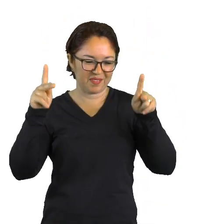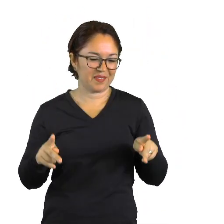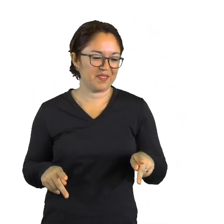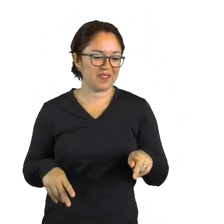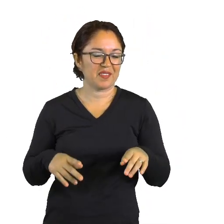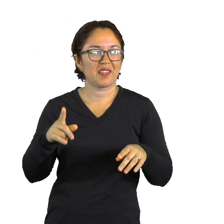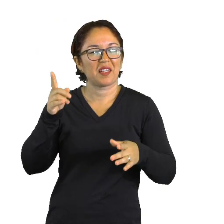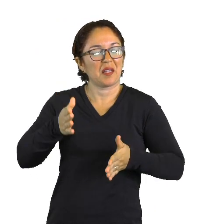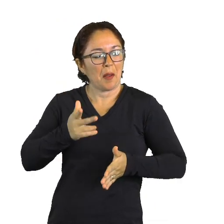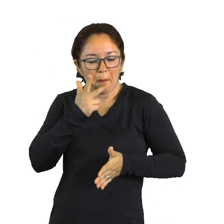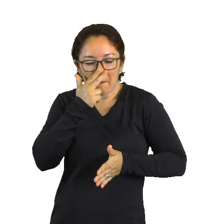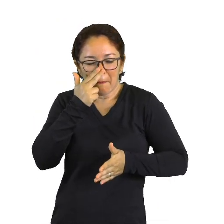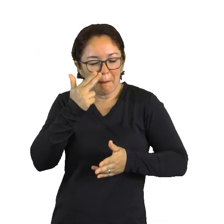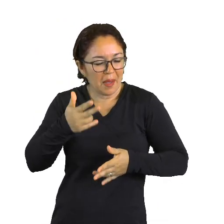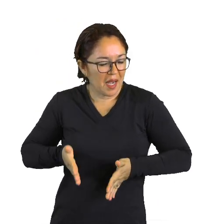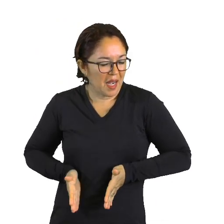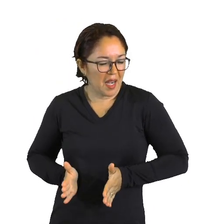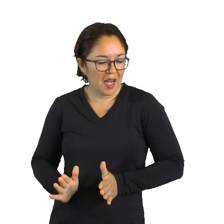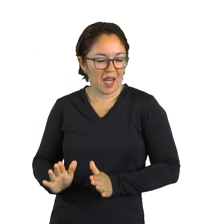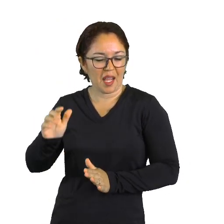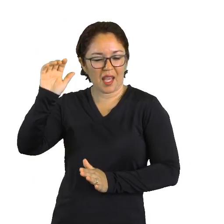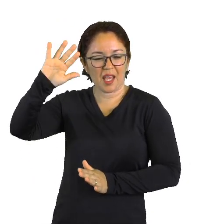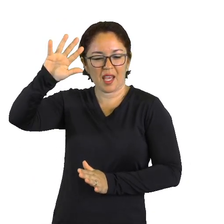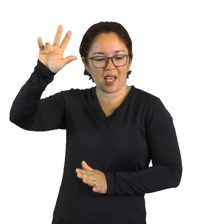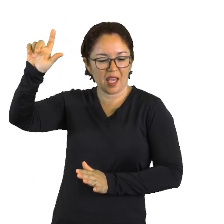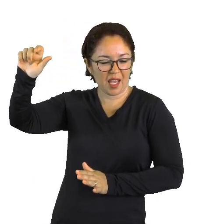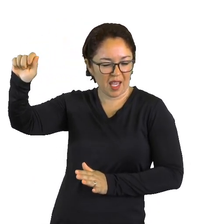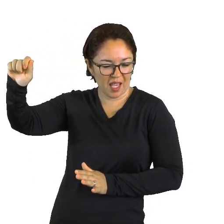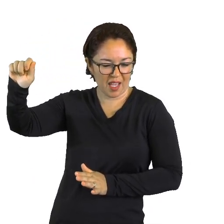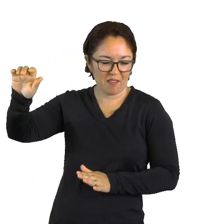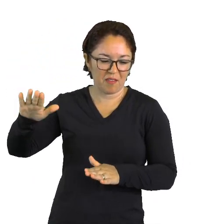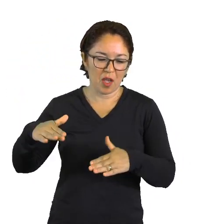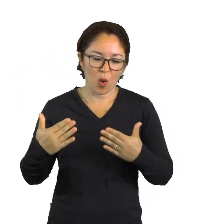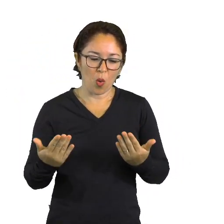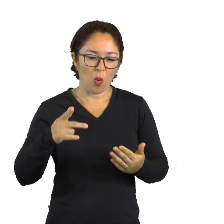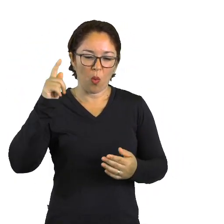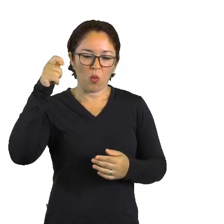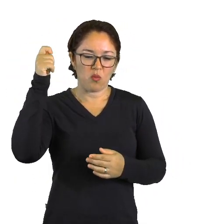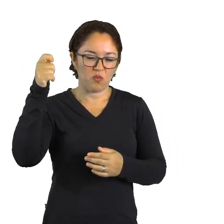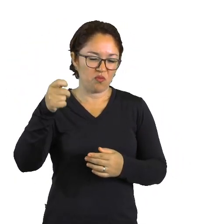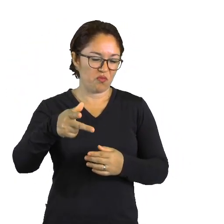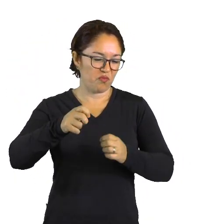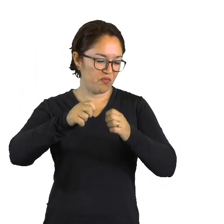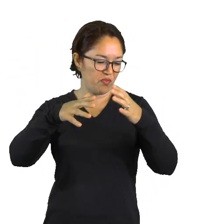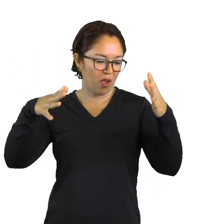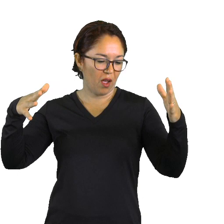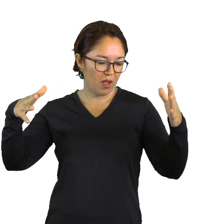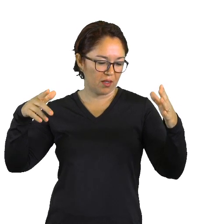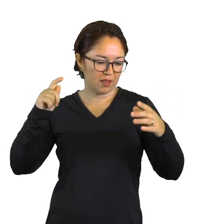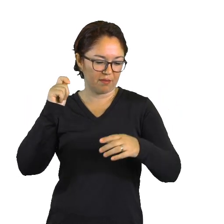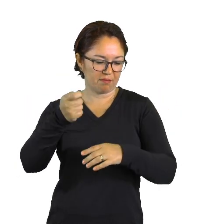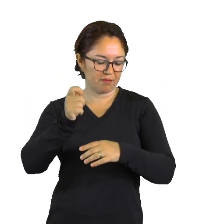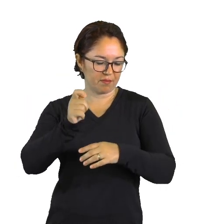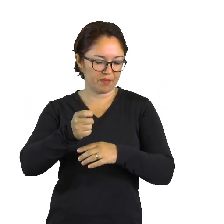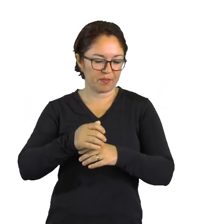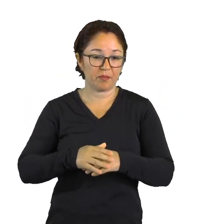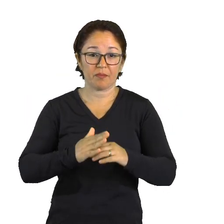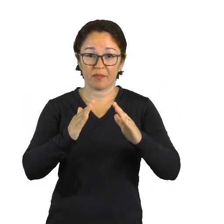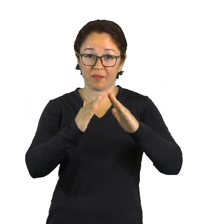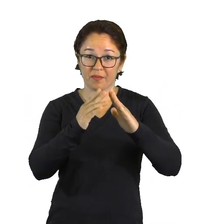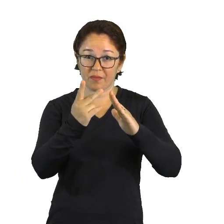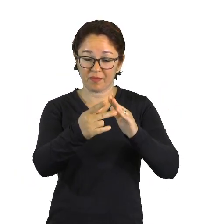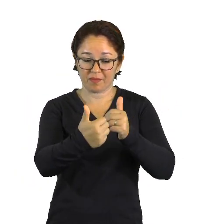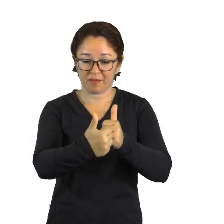África ou uma fada do reino do luar. Do lado da casa dela morava um